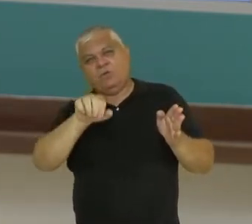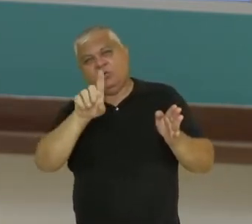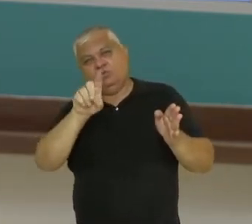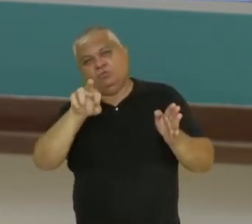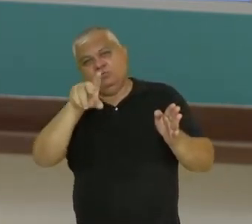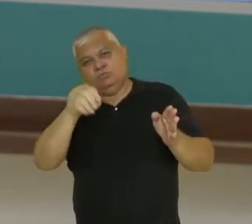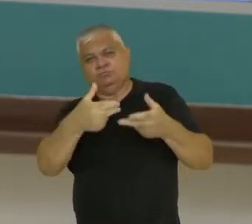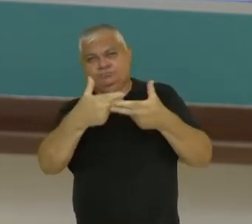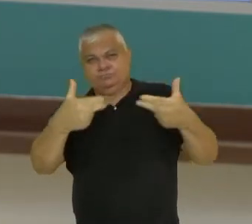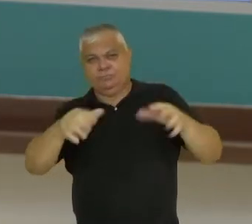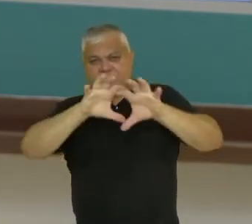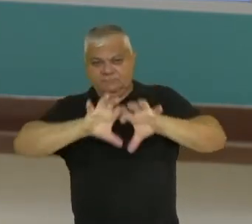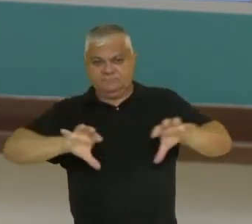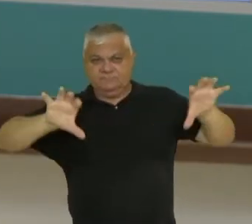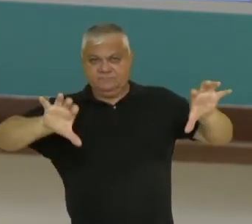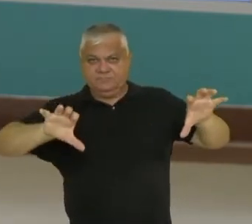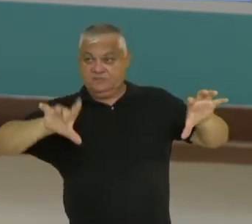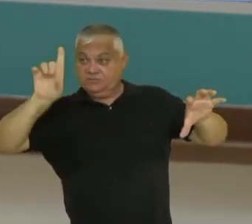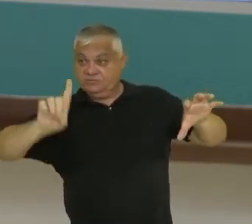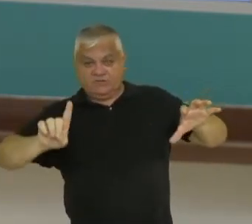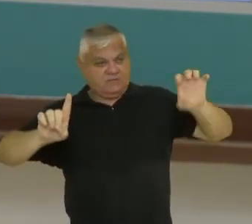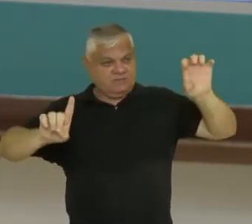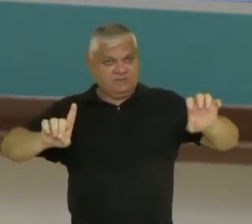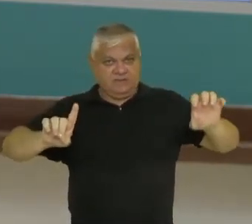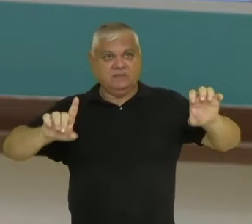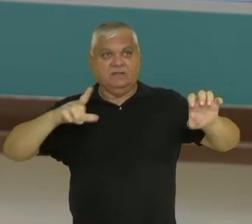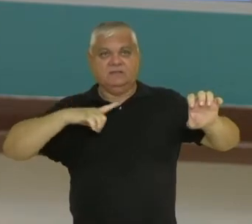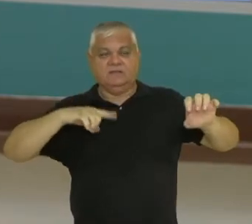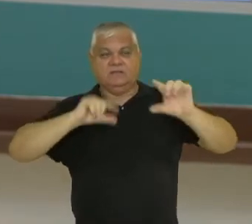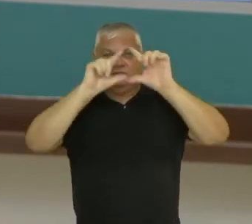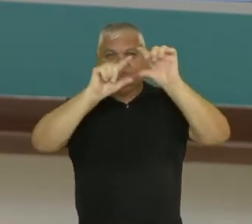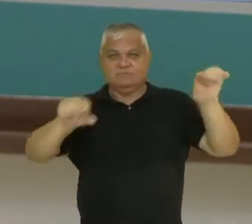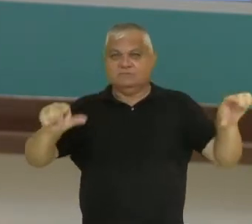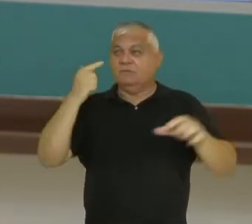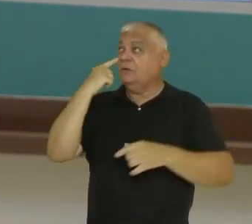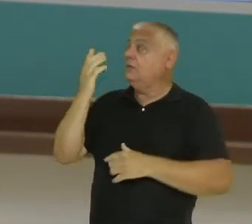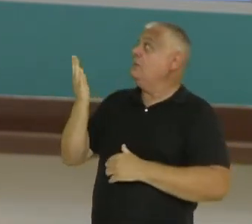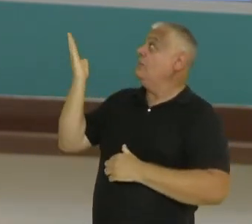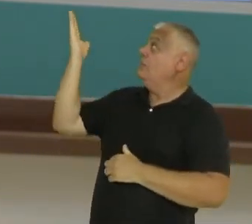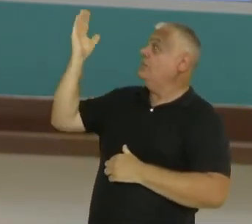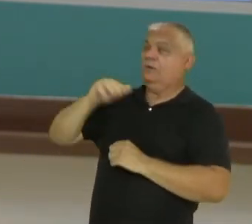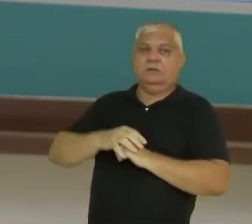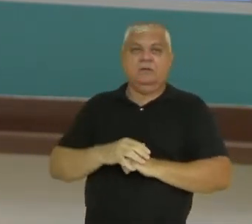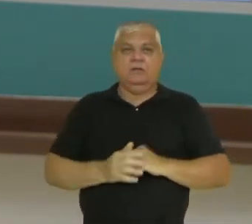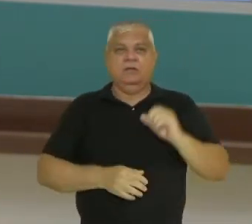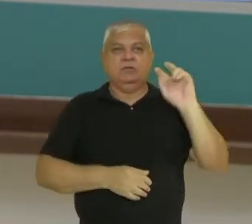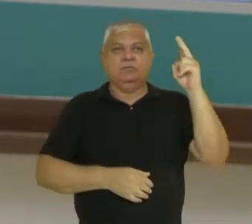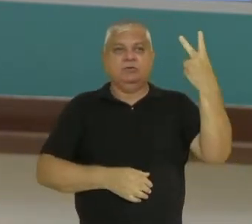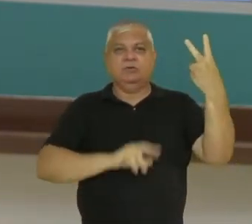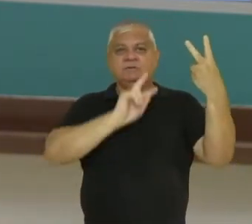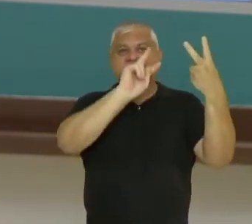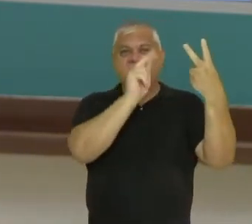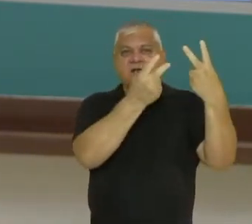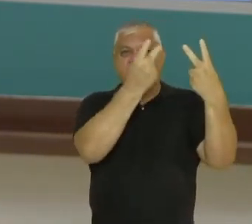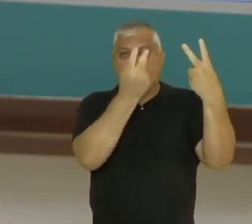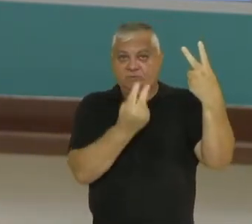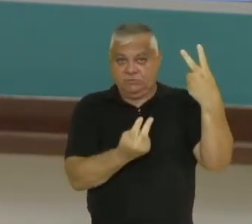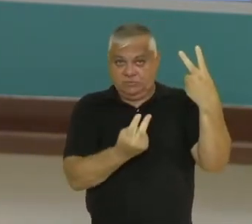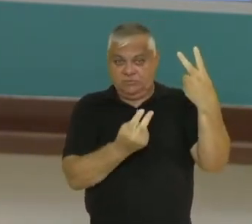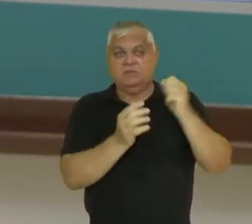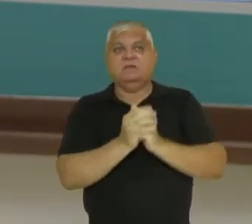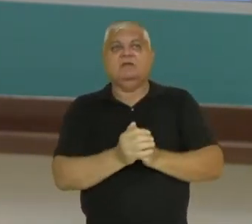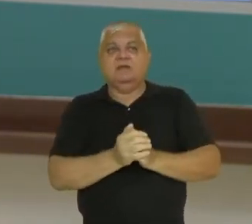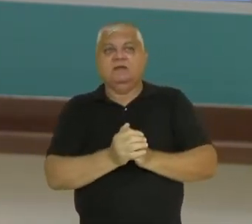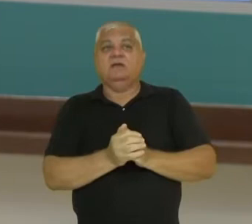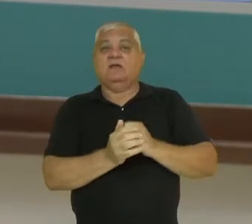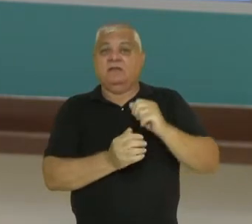essa ilustração aqui, ó. Então aqui a gente tem uma equação química ou reação química. A gente tem dois reagentes,